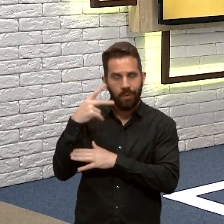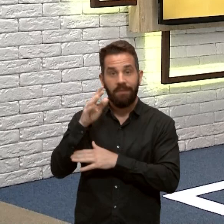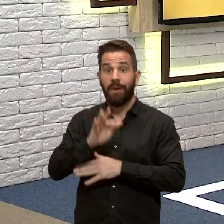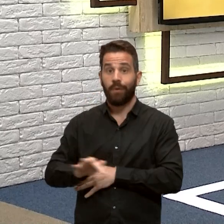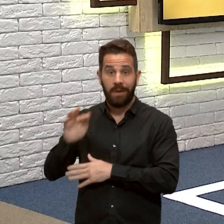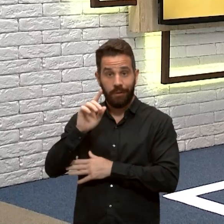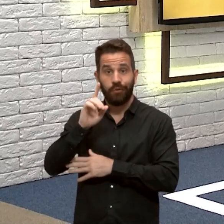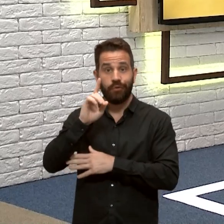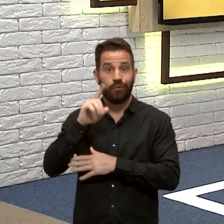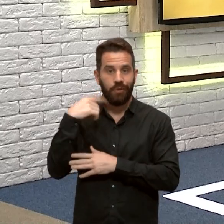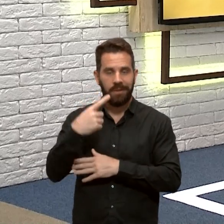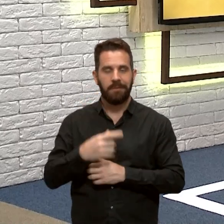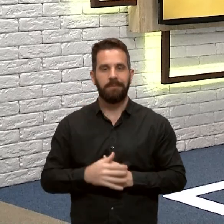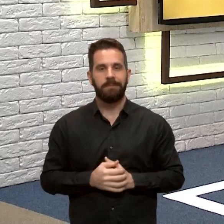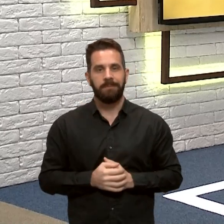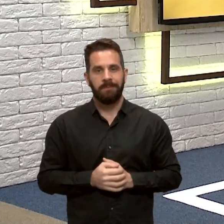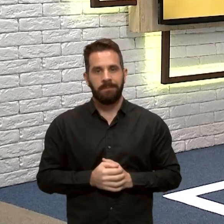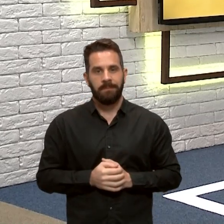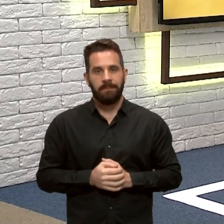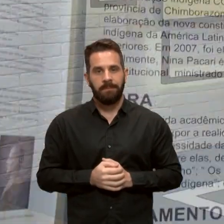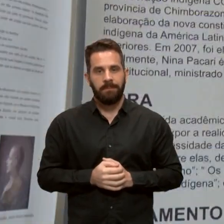Direito.